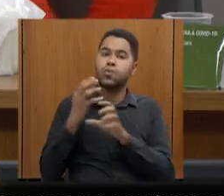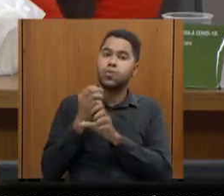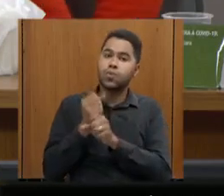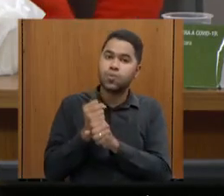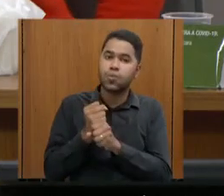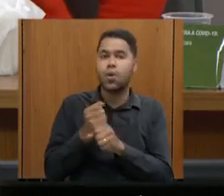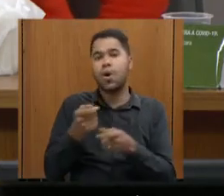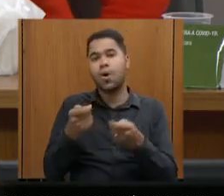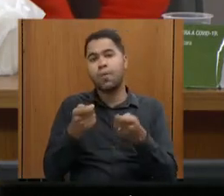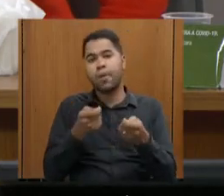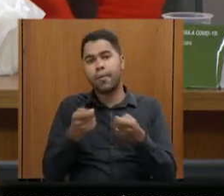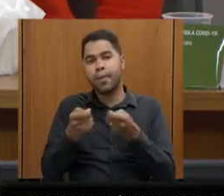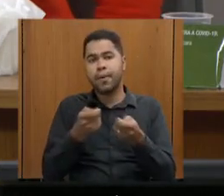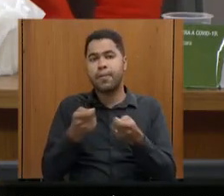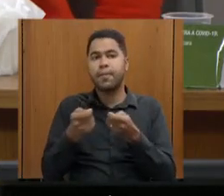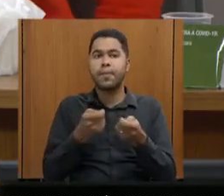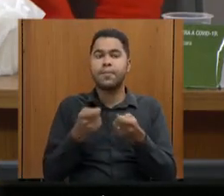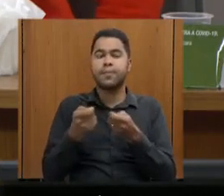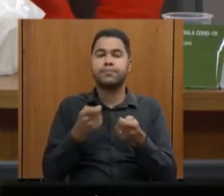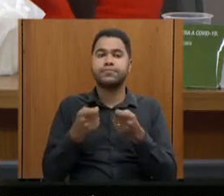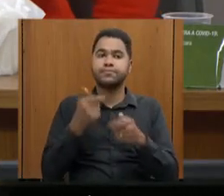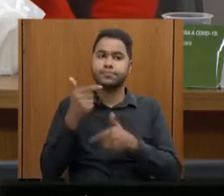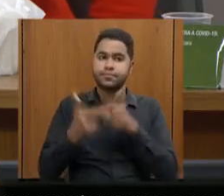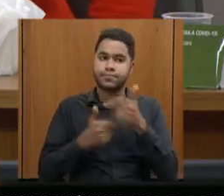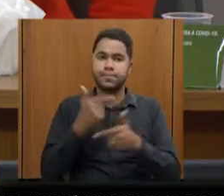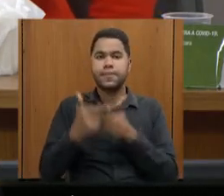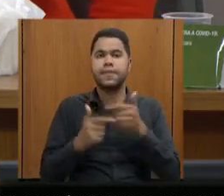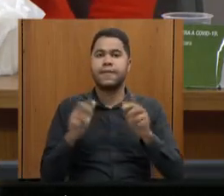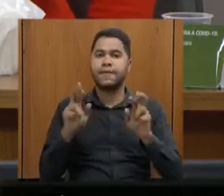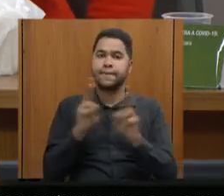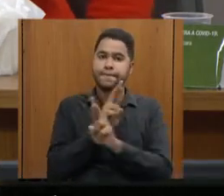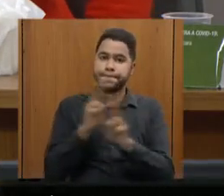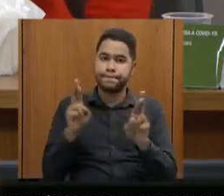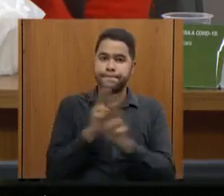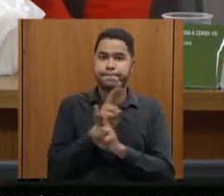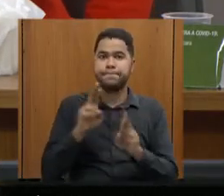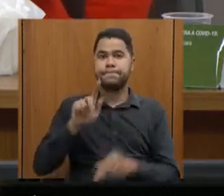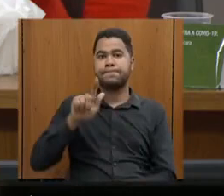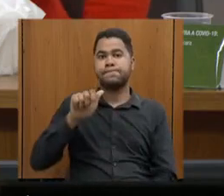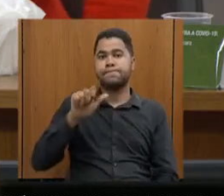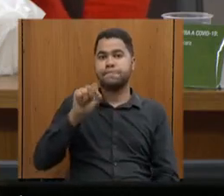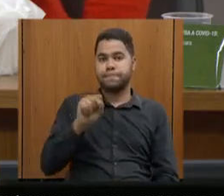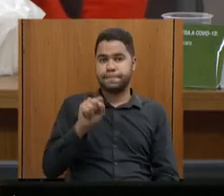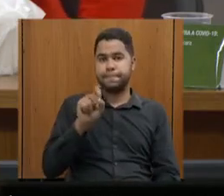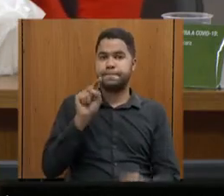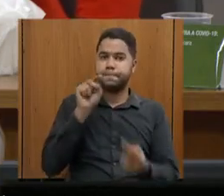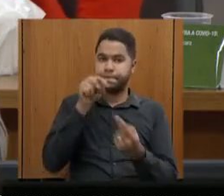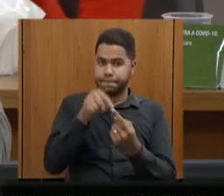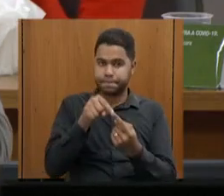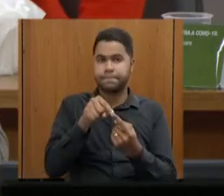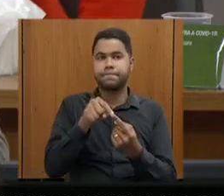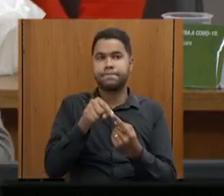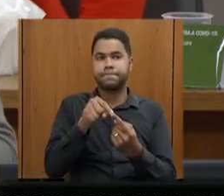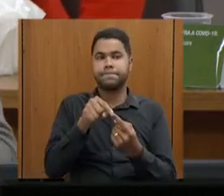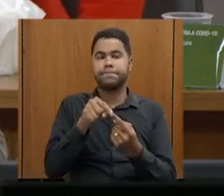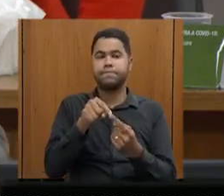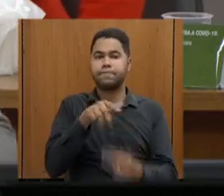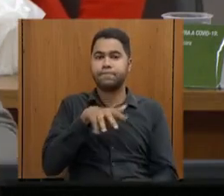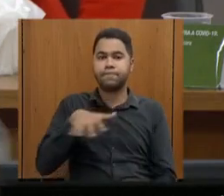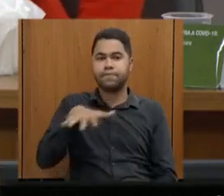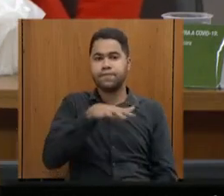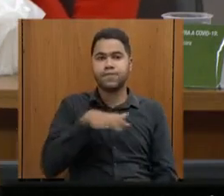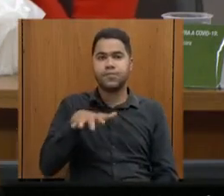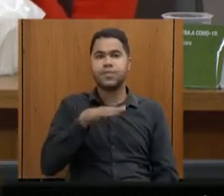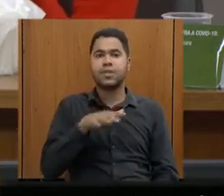LED de coordenar aí essa esse trabalho em relação ao gás para a